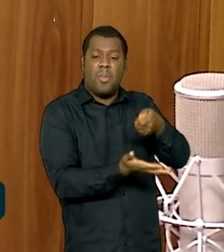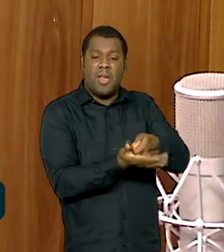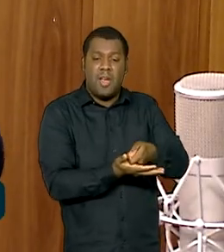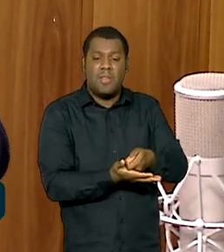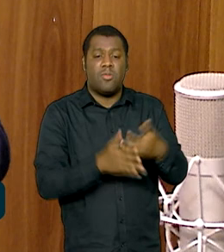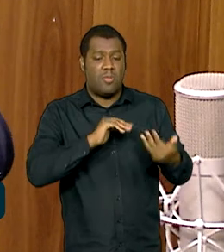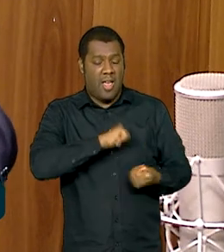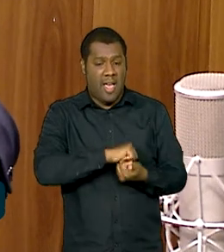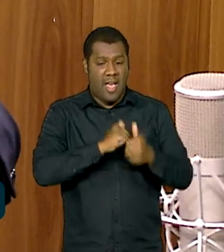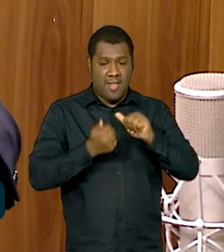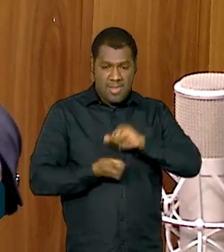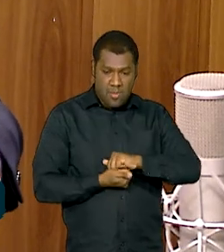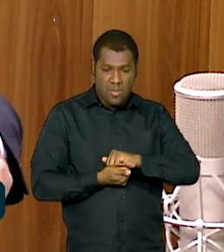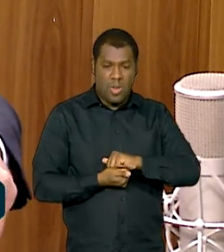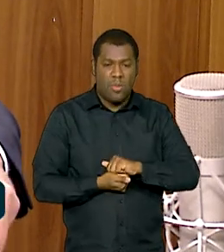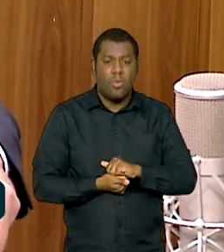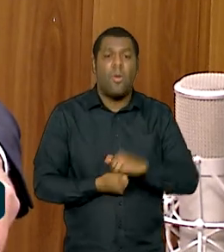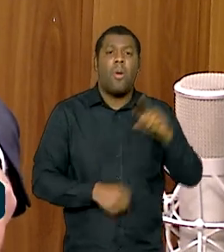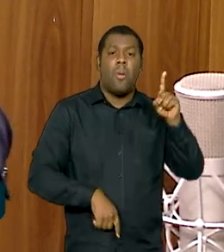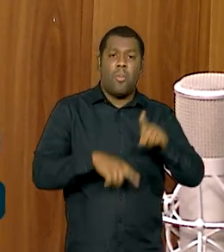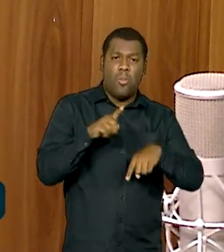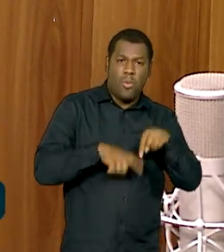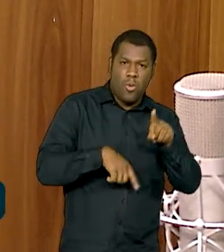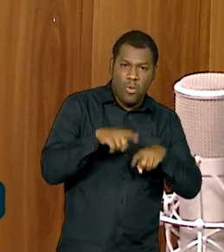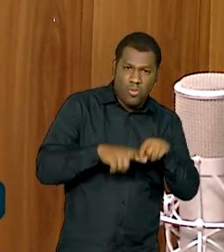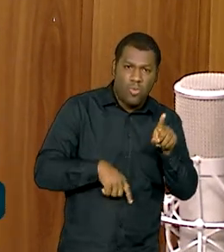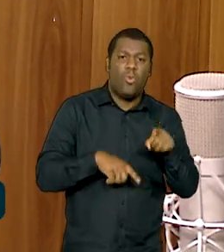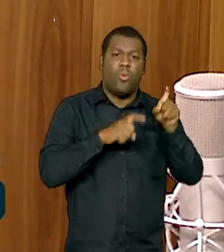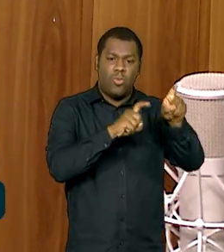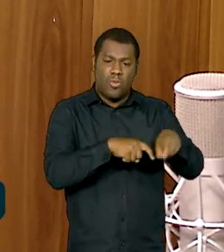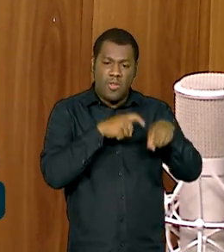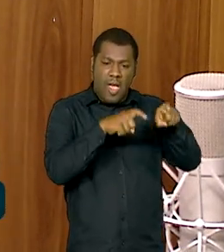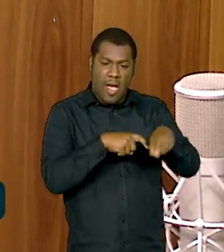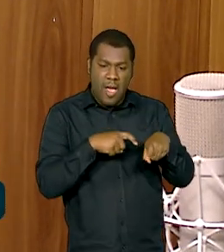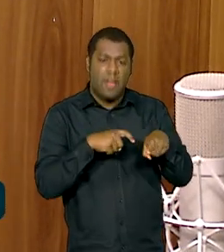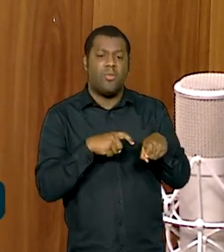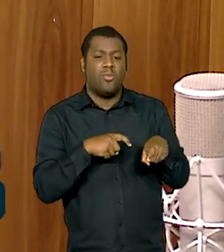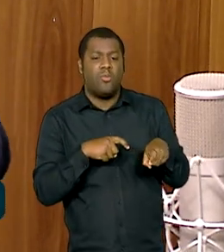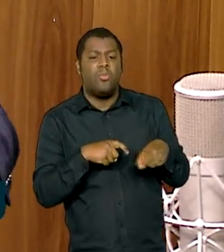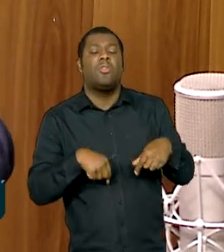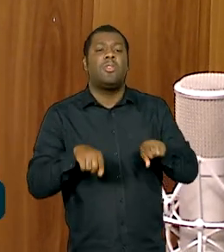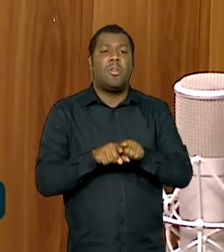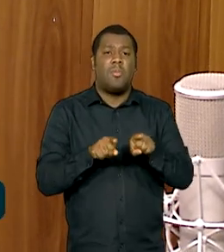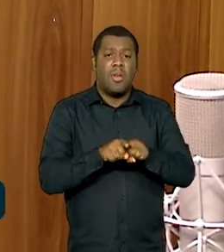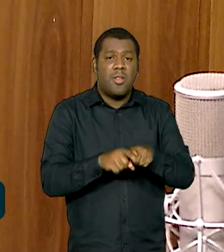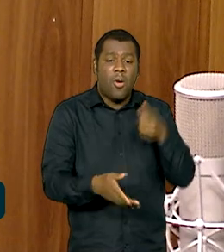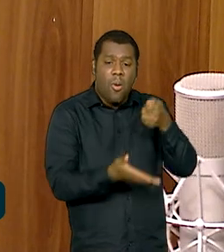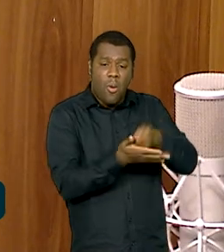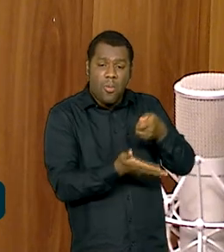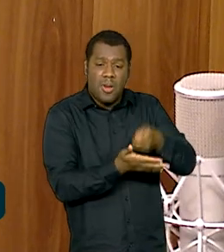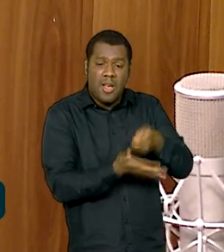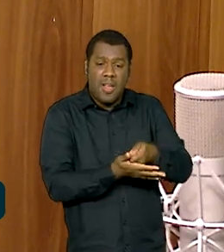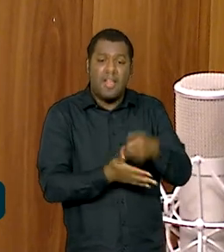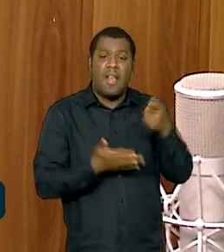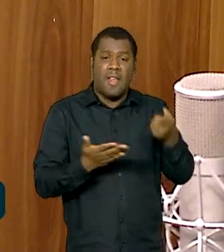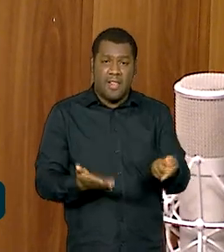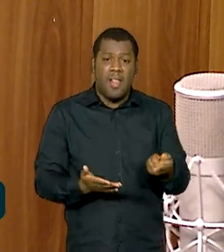adquirir além do produto da soja do agronegócio possam ter a obrigatóri de adquirir também na agricultura